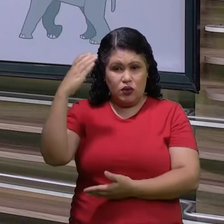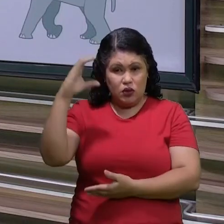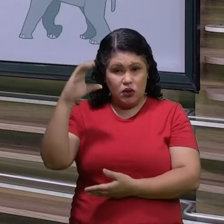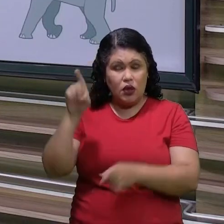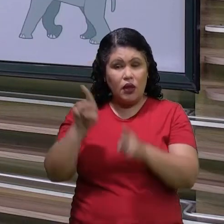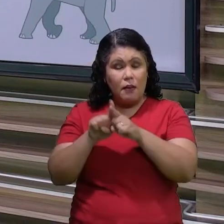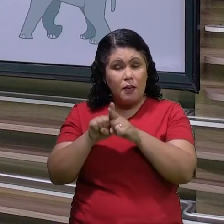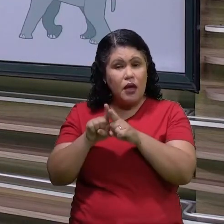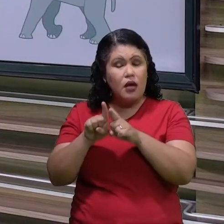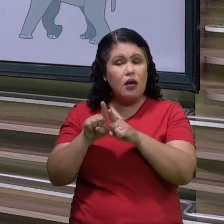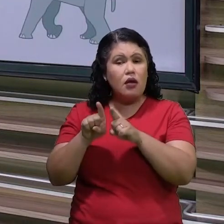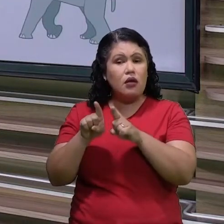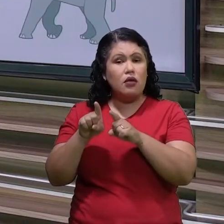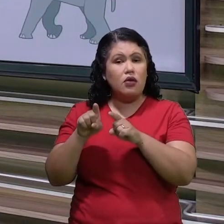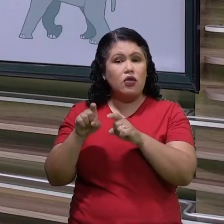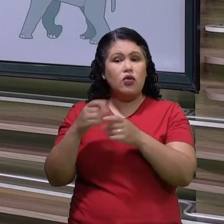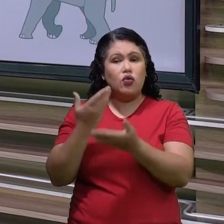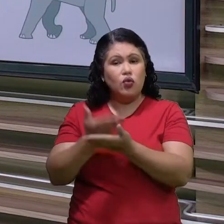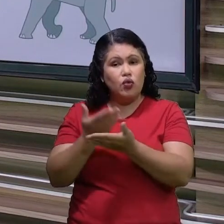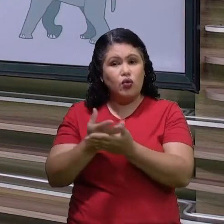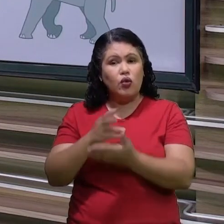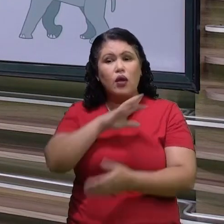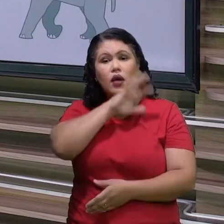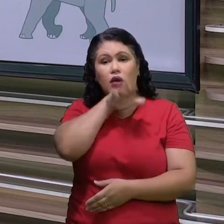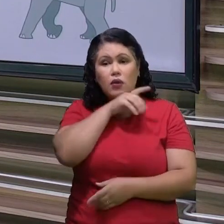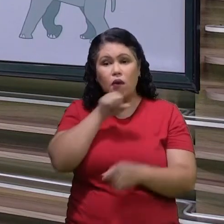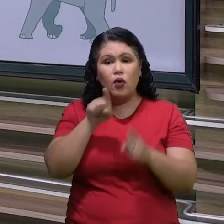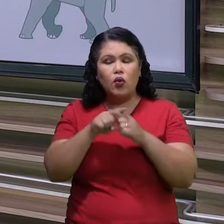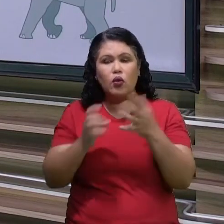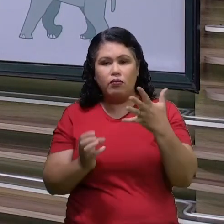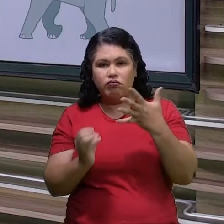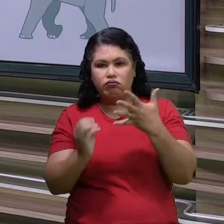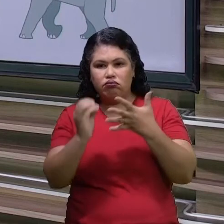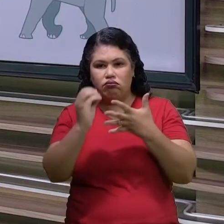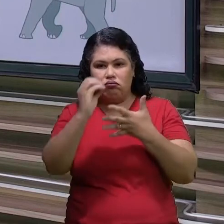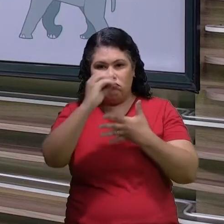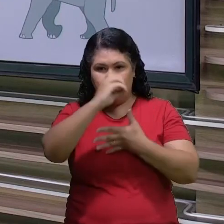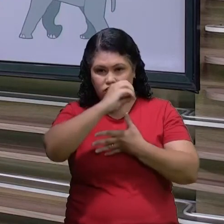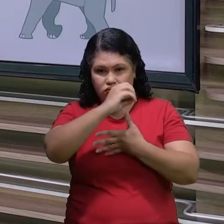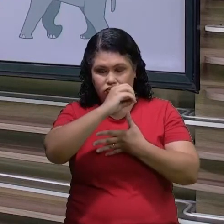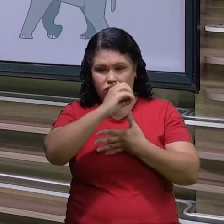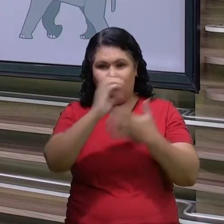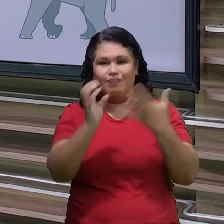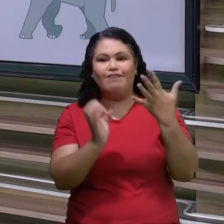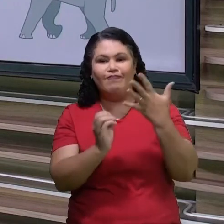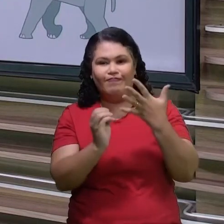dentro de uma especificação da cadeia alimentar. Tudo bem? Vamos estudar